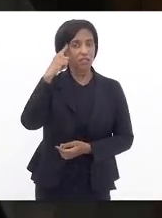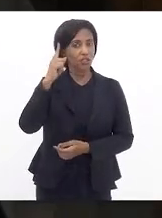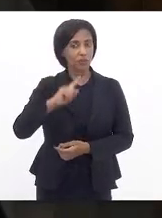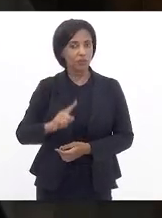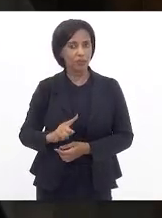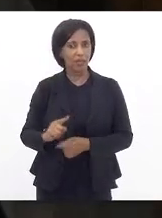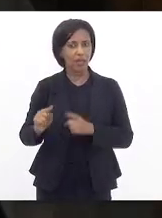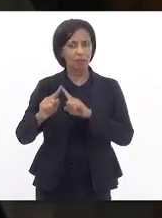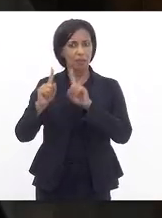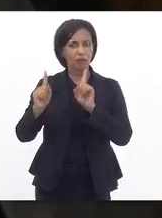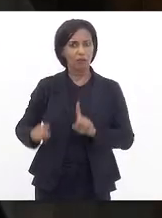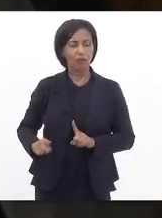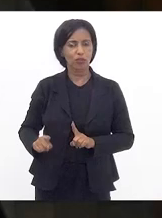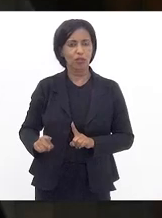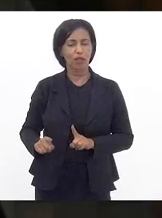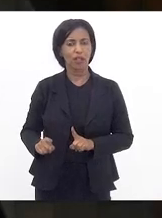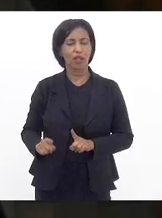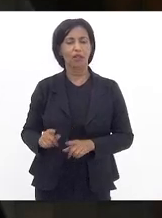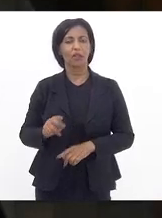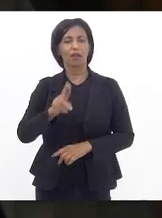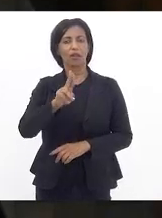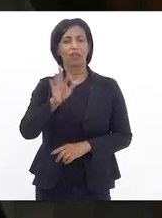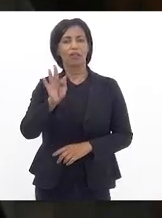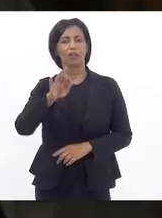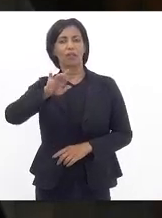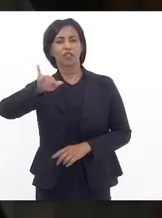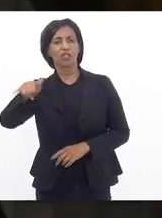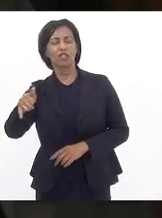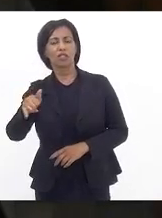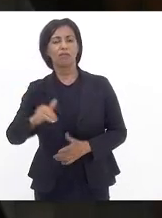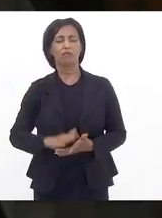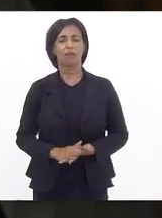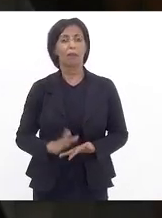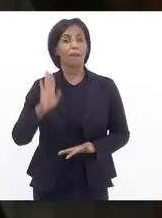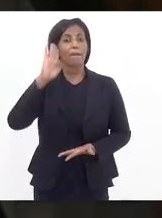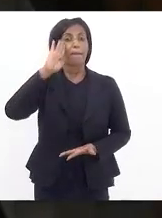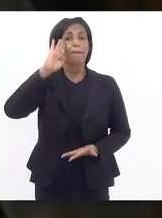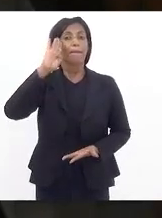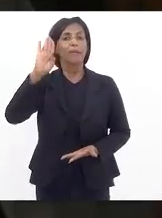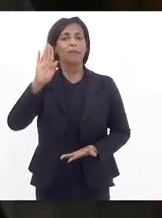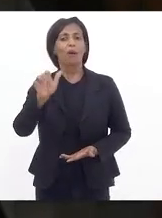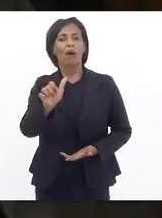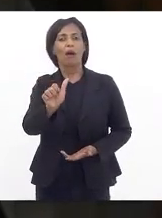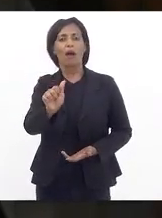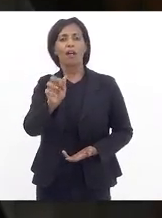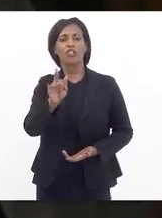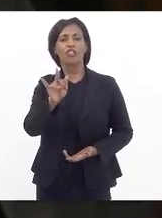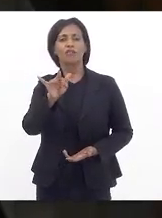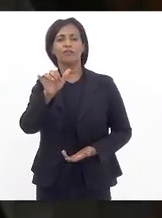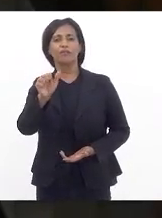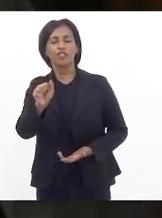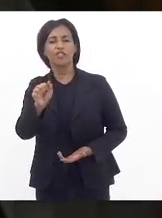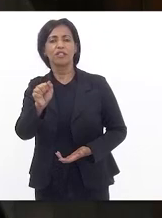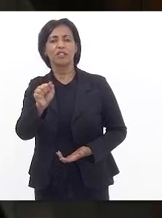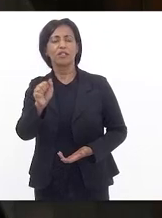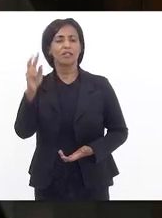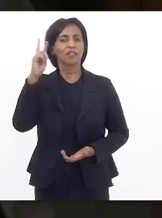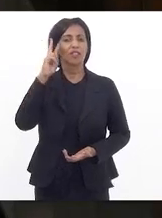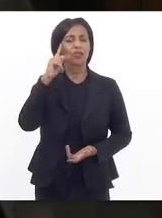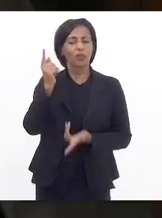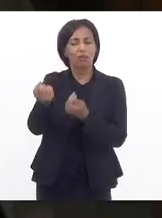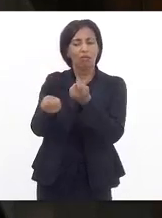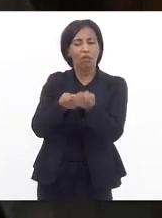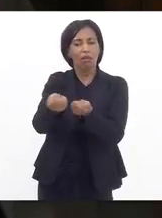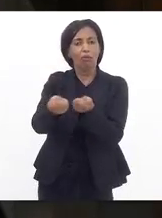Servidor da Universidade Federal do Rio de Janeiro que anda os principais ativistas da história da economia solidária